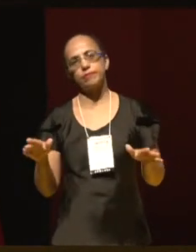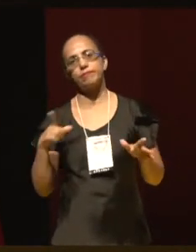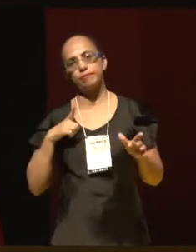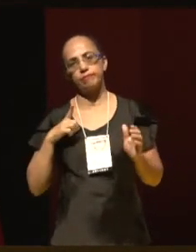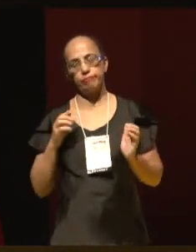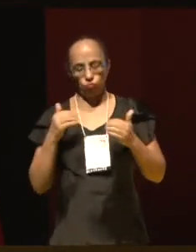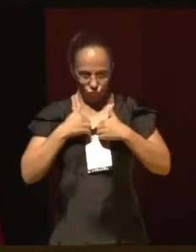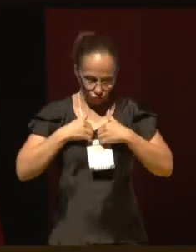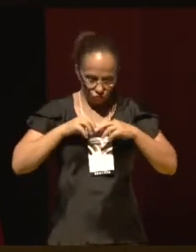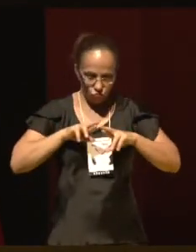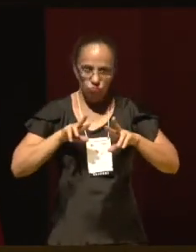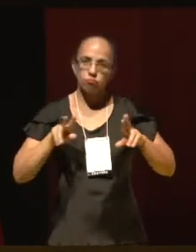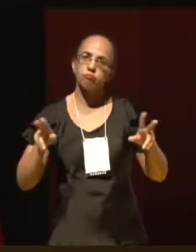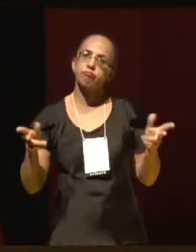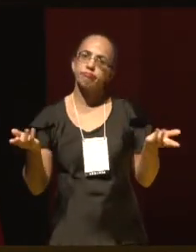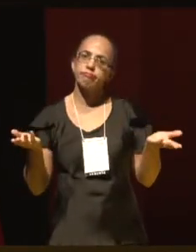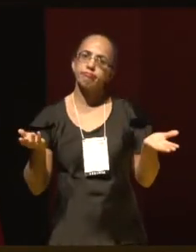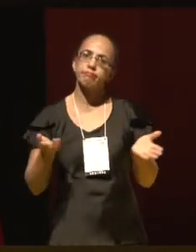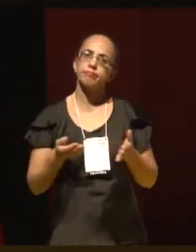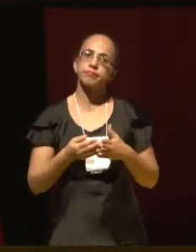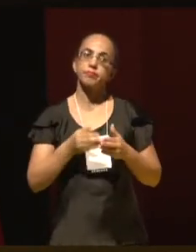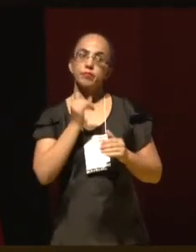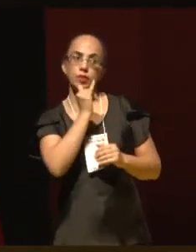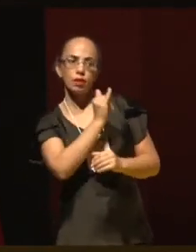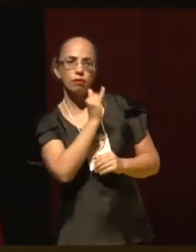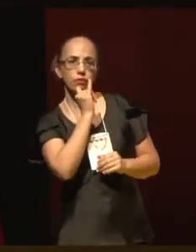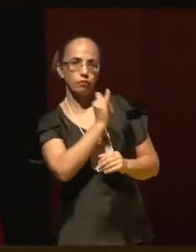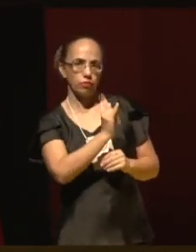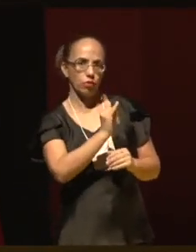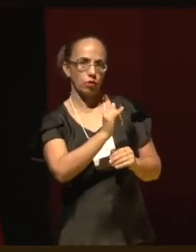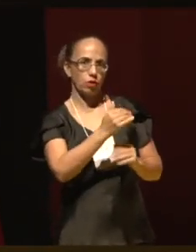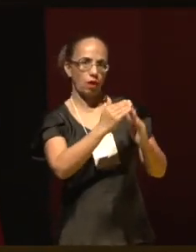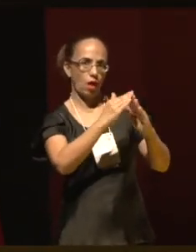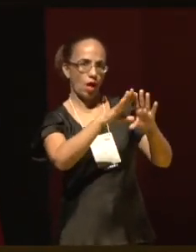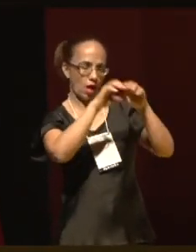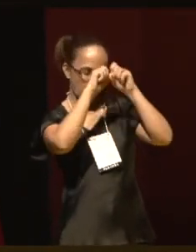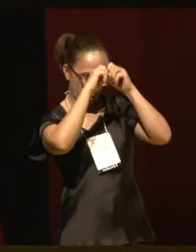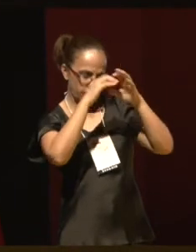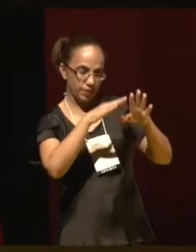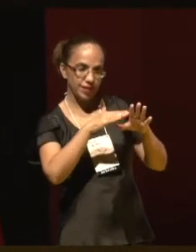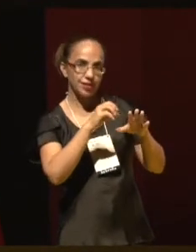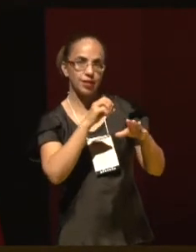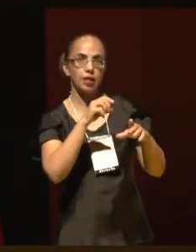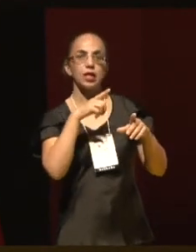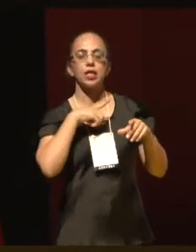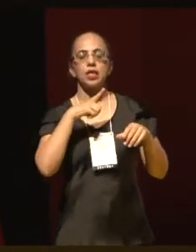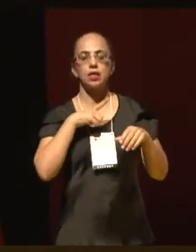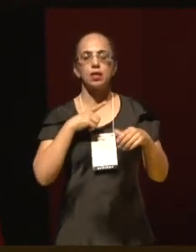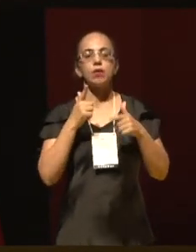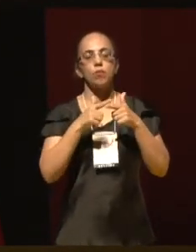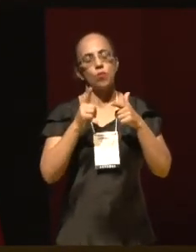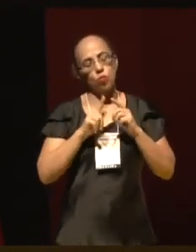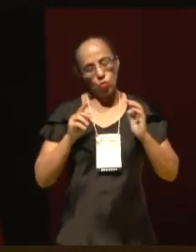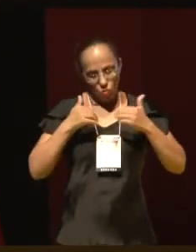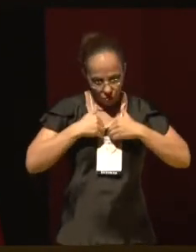ao centro espírita, às demais crianças, sobre o transtorno. É muito importante. Novamente, a informação.